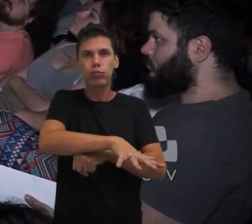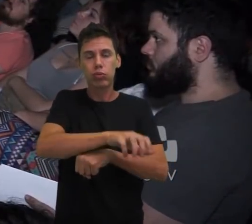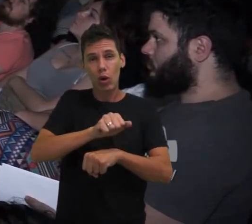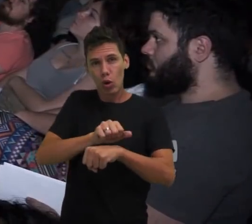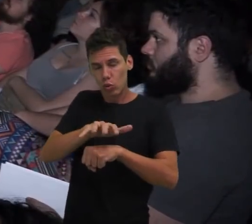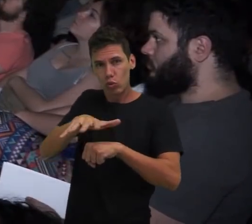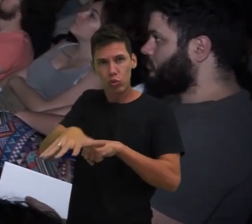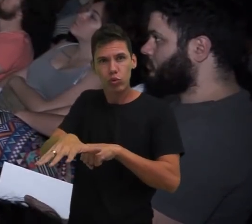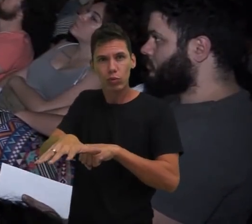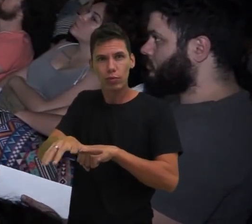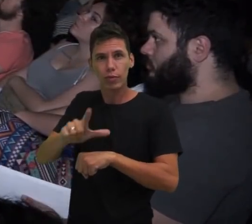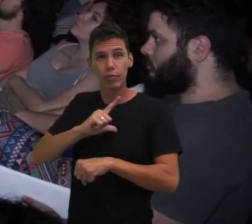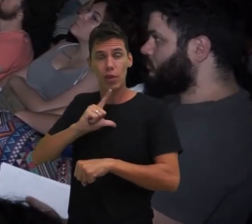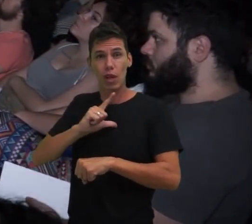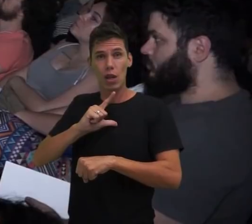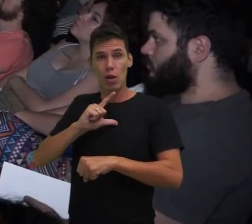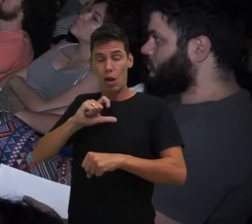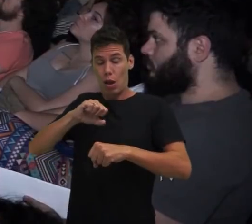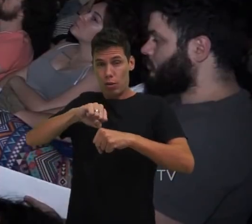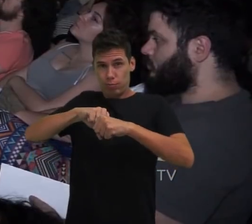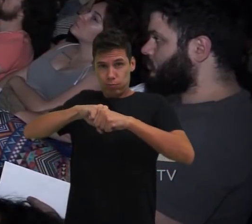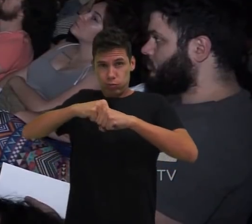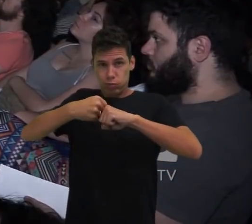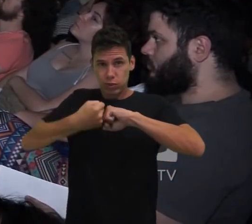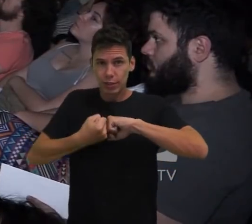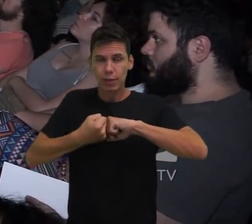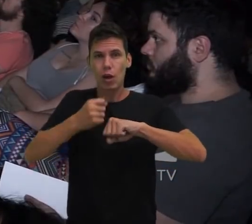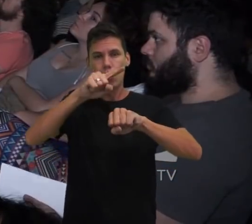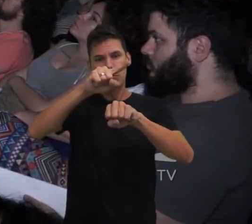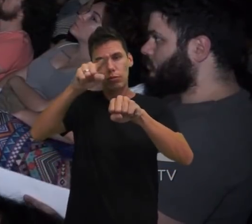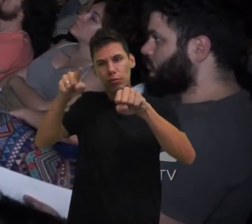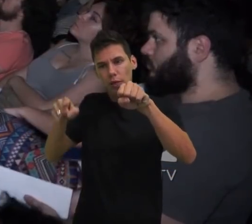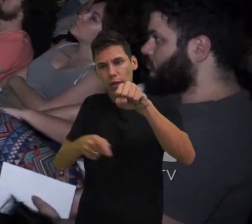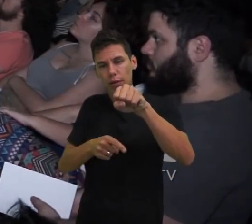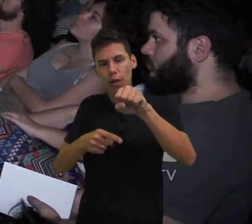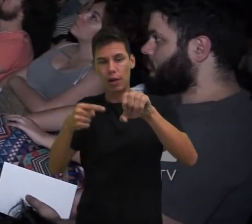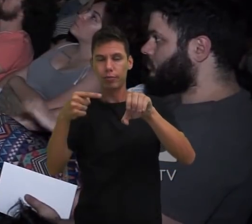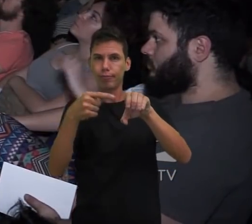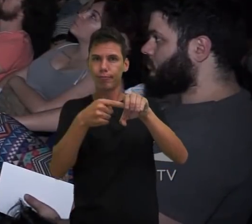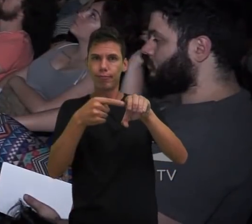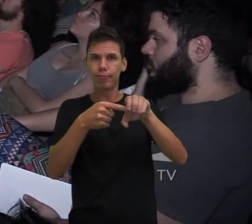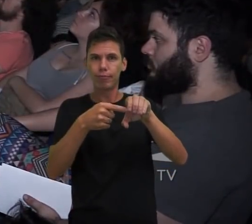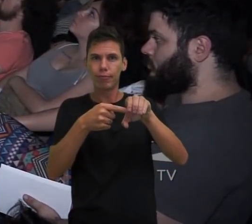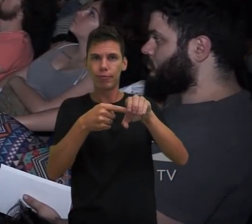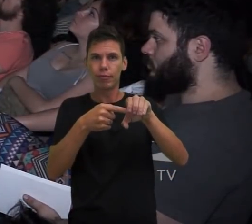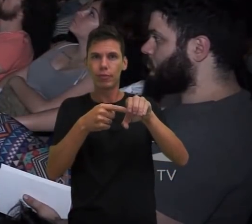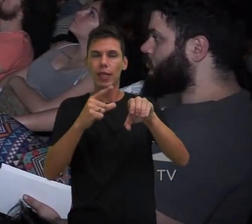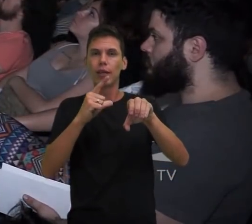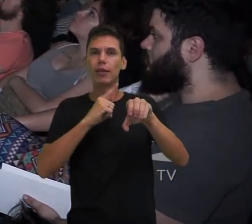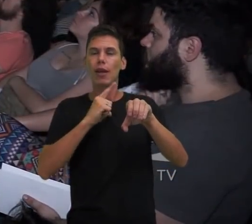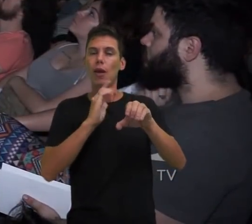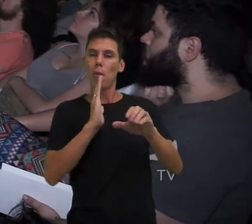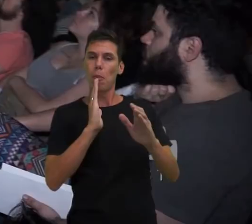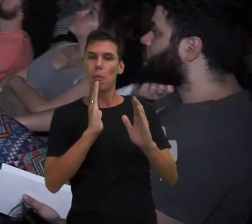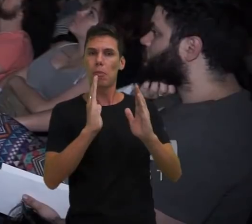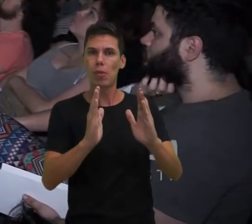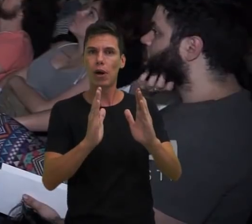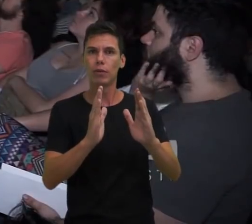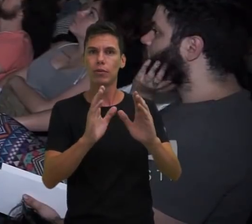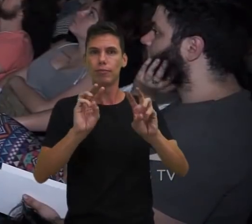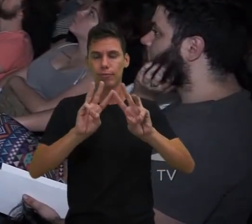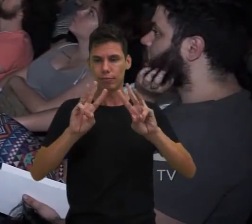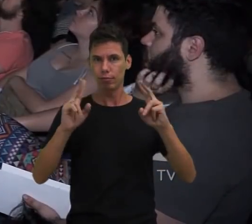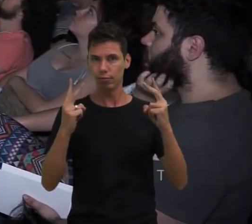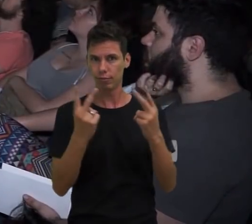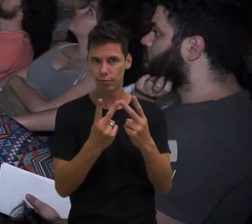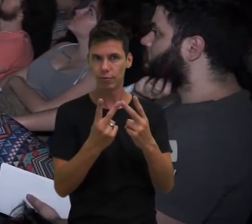são sopradas por pressão da energia, das partículas que saem do centro. E aí, essas partes externas, parte do material,